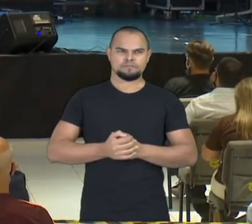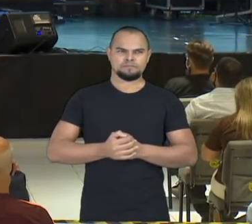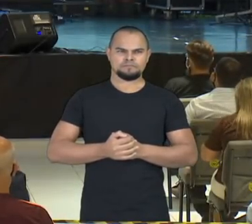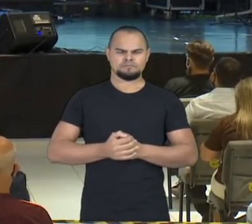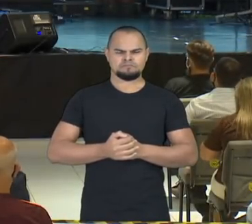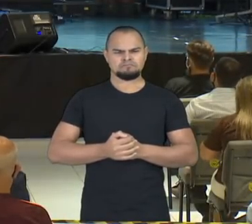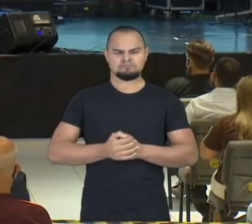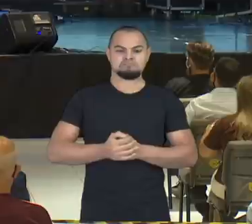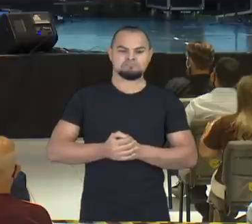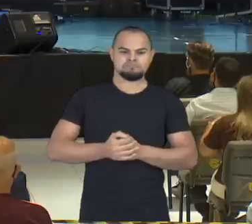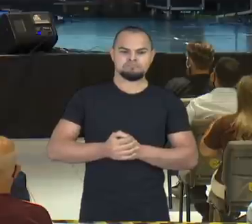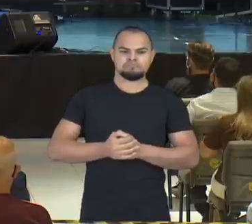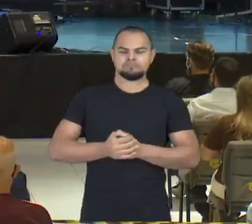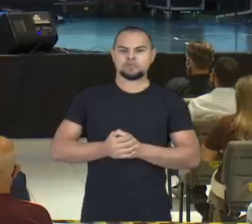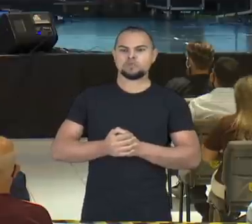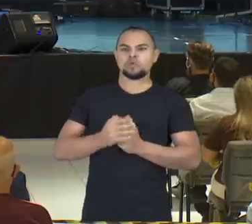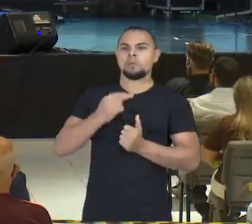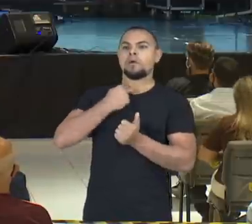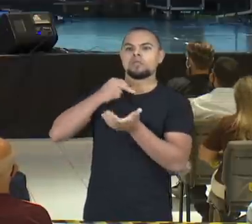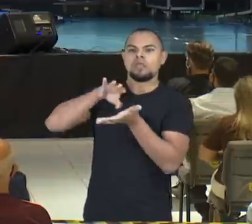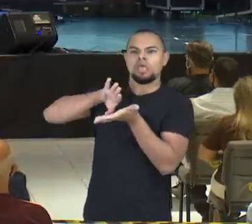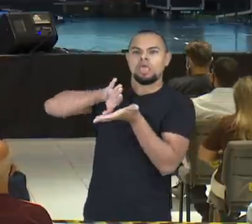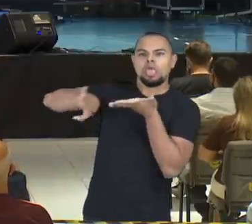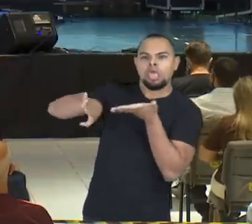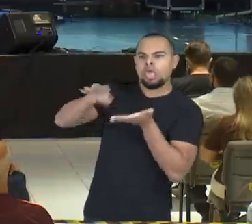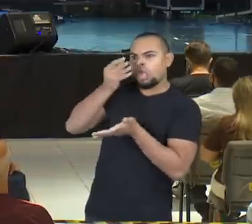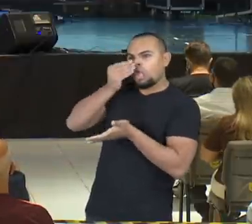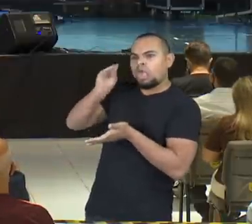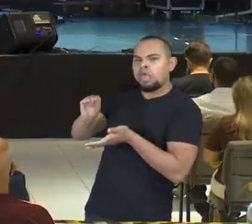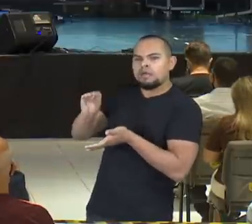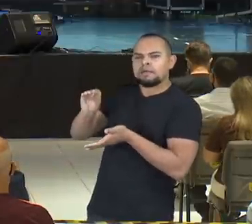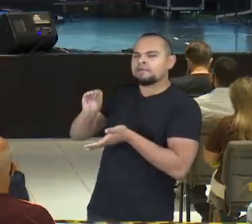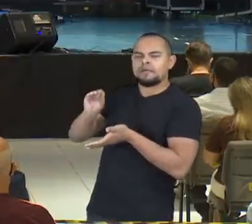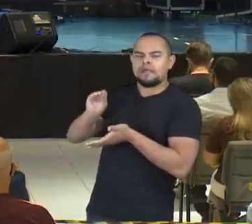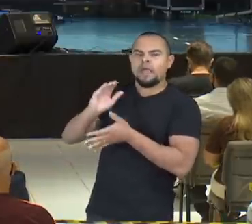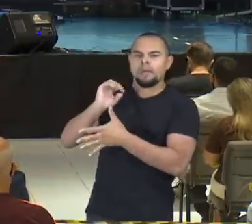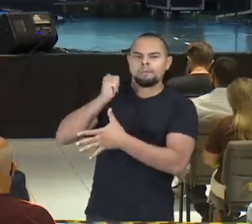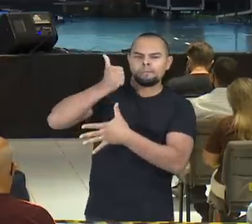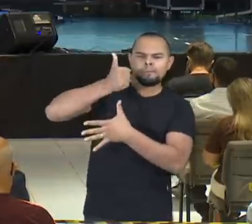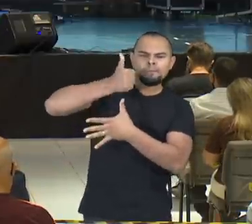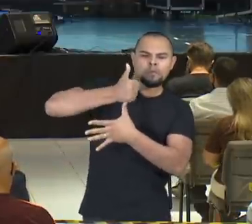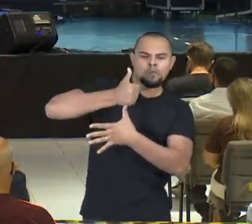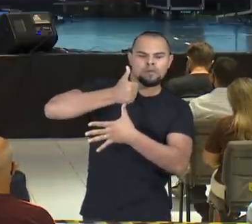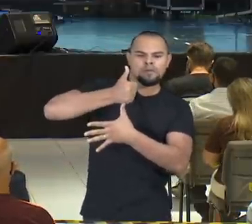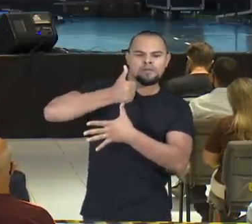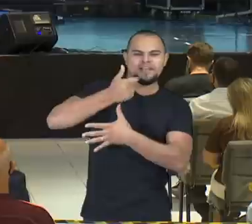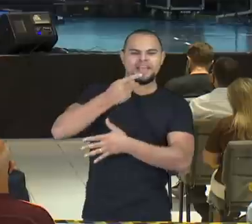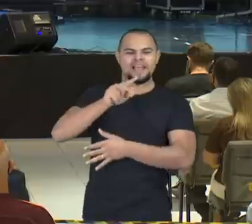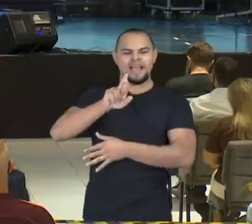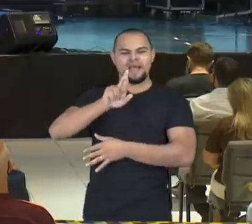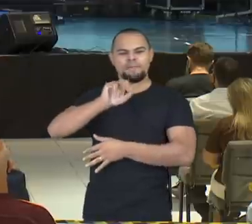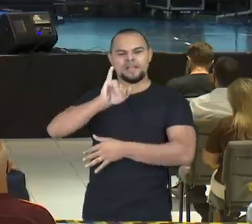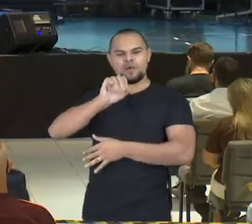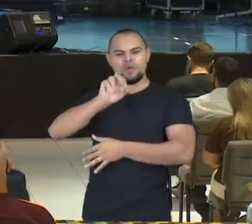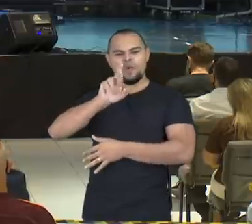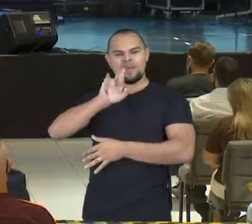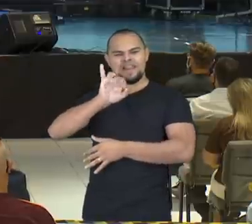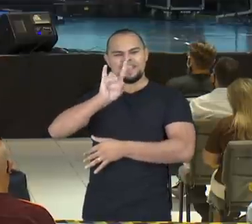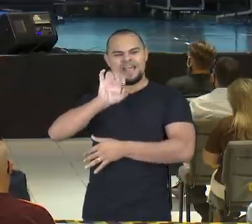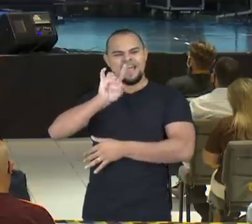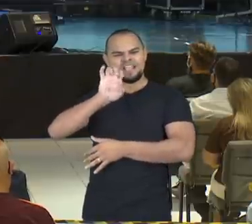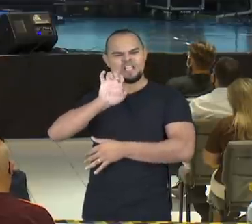O que não pode ser deixado de lado nem ignorado. O que é imprescindível, muito necessário,